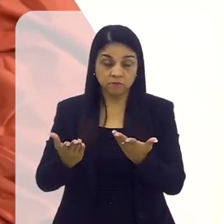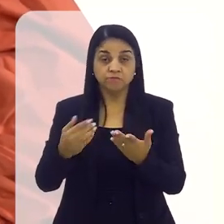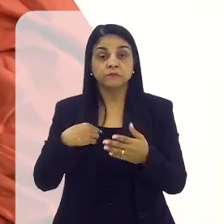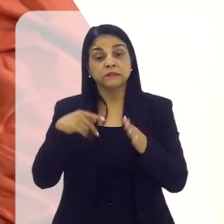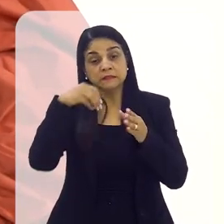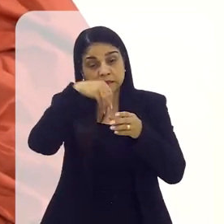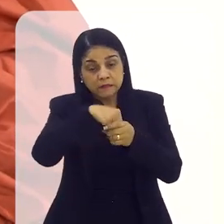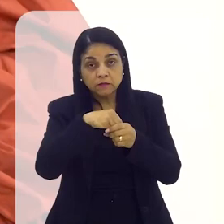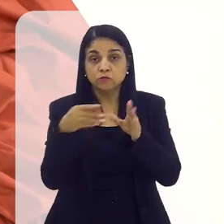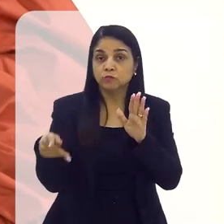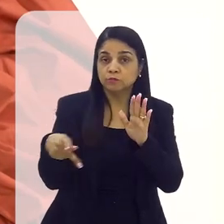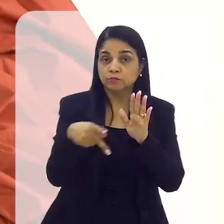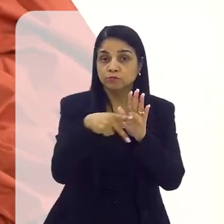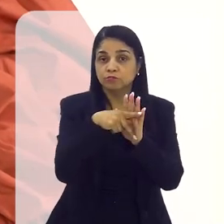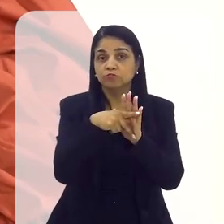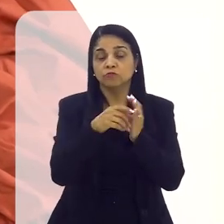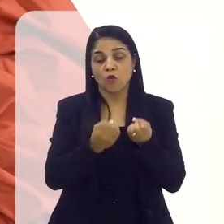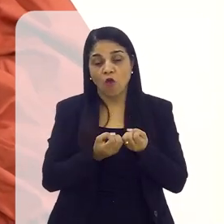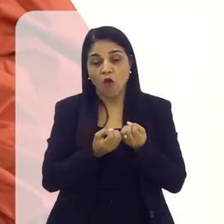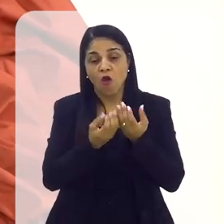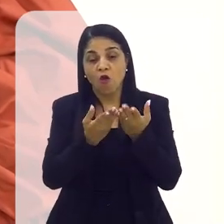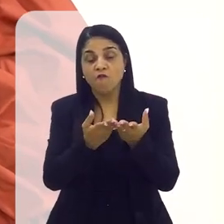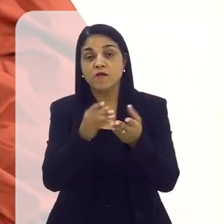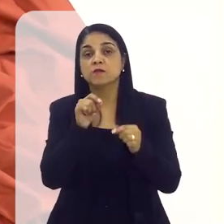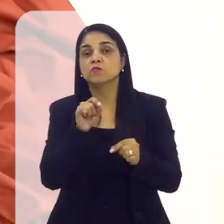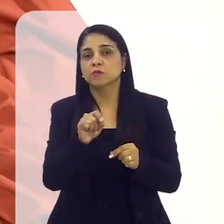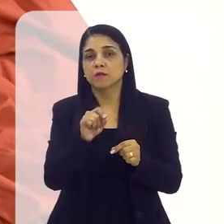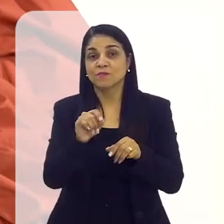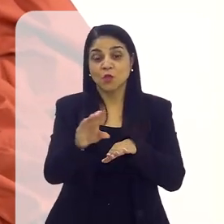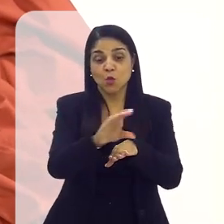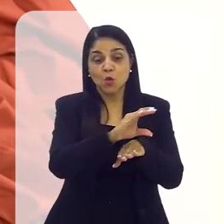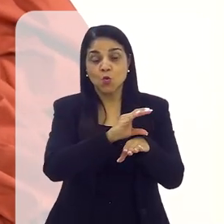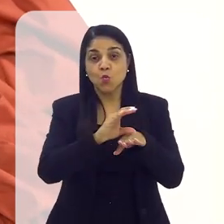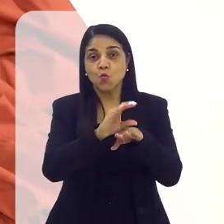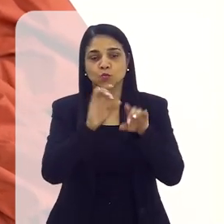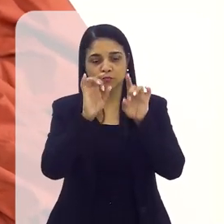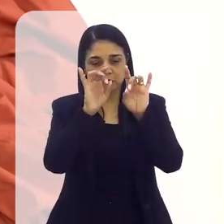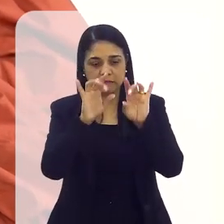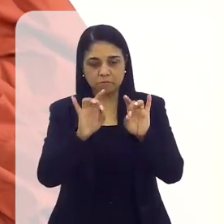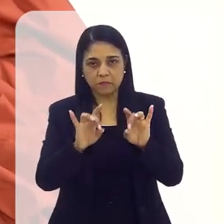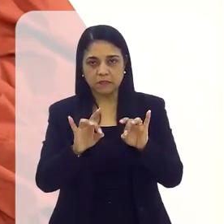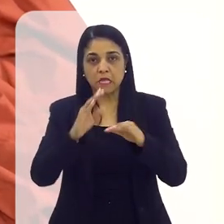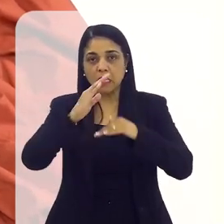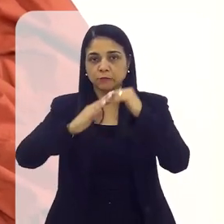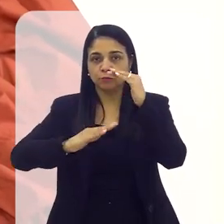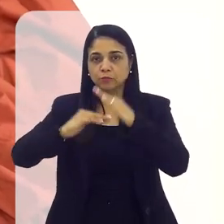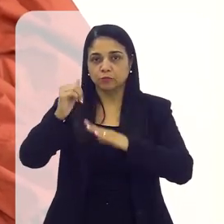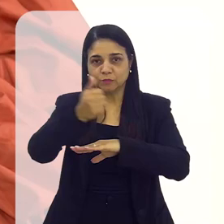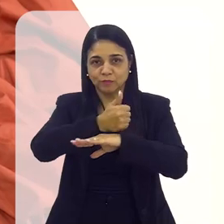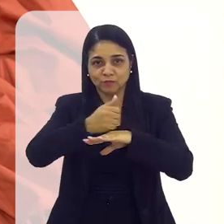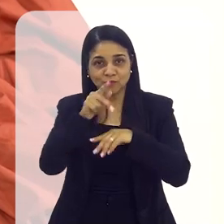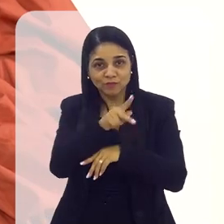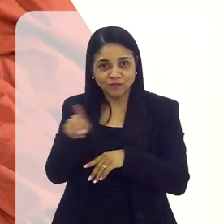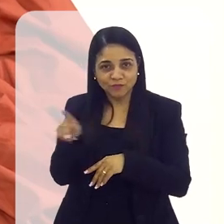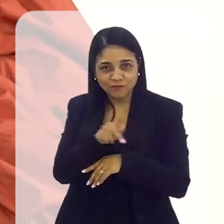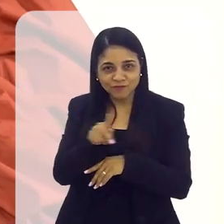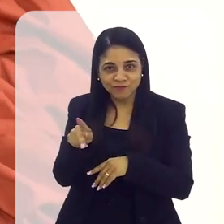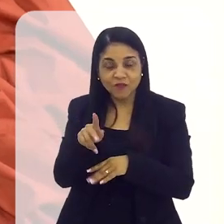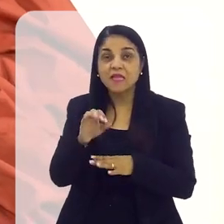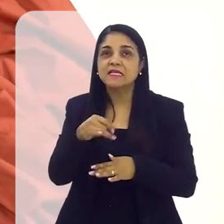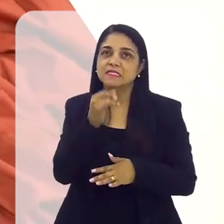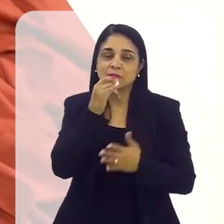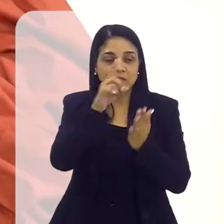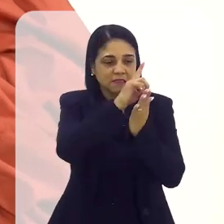a gente consegue oferecer a especialização para aquele profissional, em parcerias que a gente tem. Então, o profissional chega lá, é